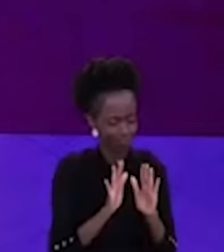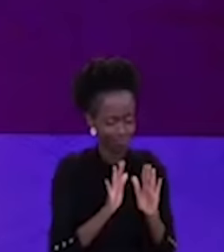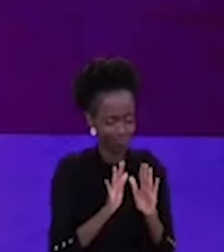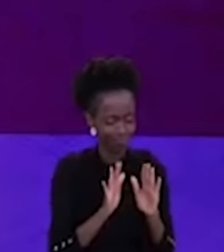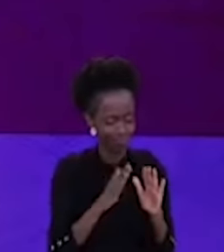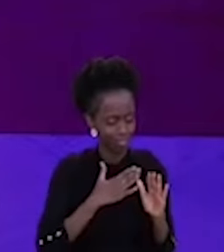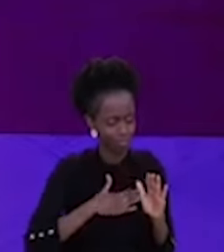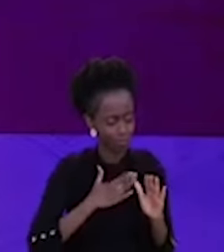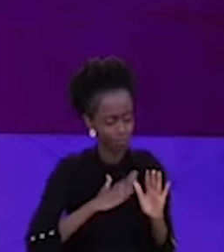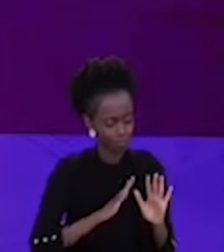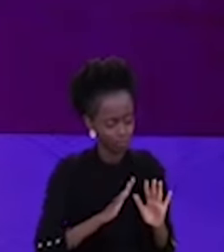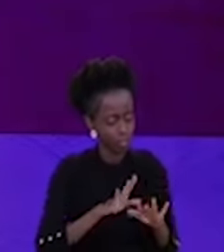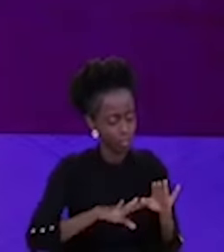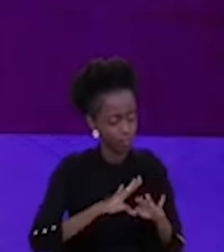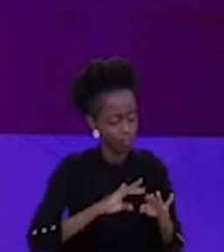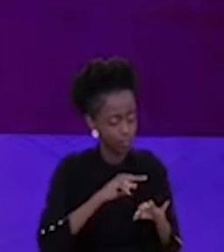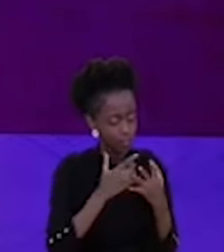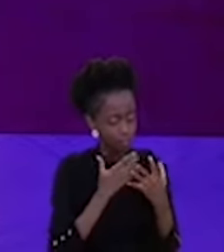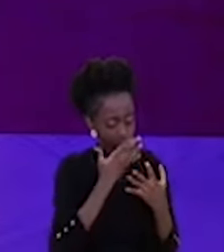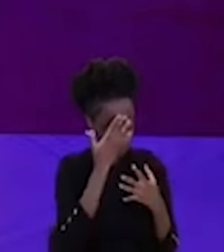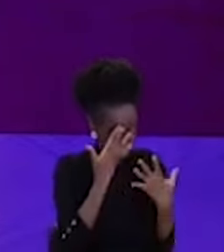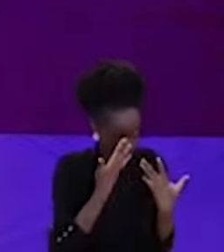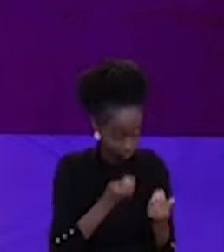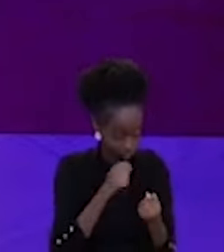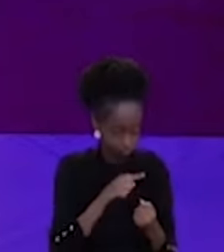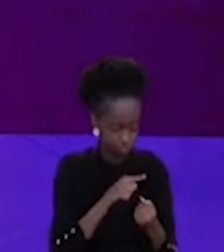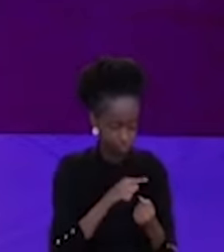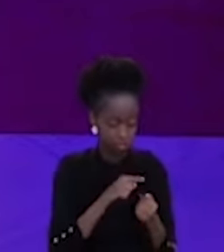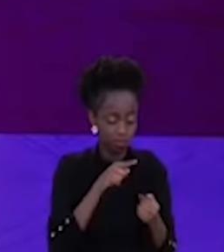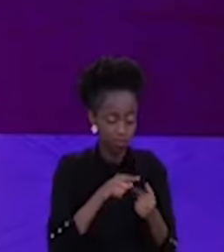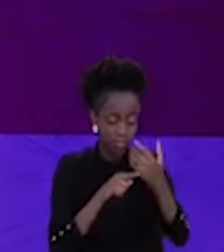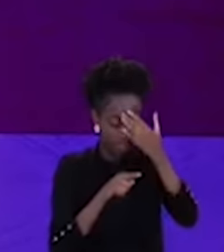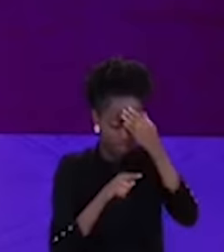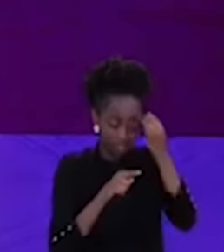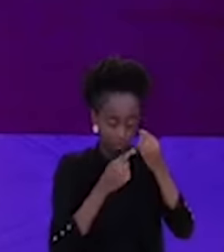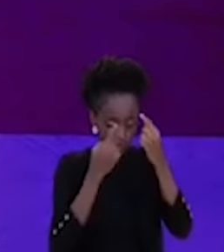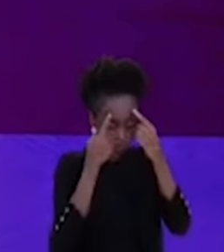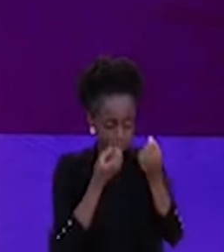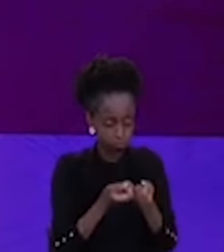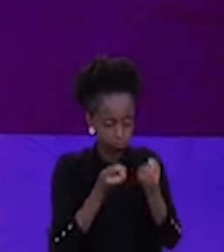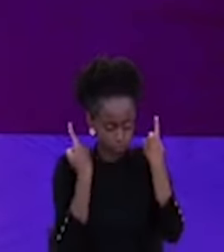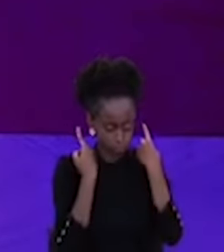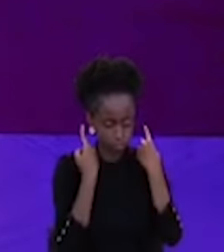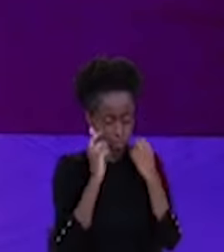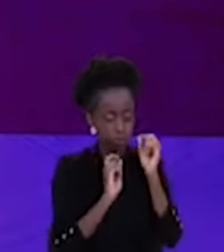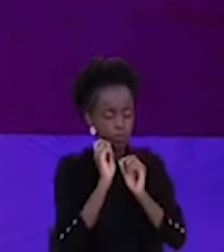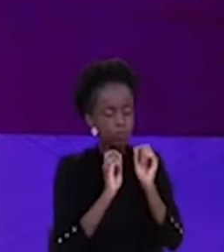em receber a aprovação dos outros e esquecia, ignorava a